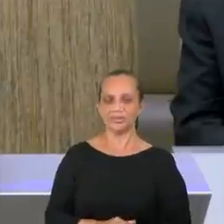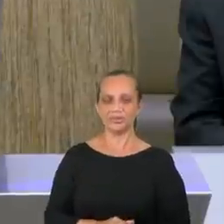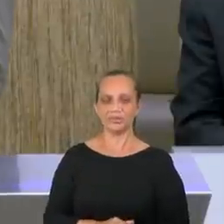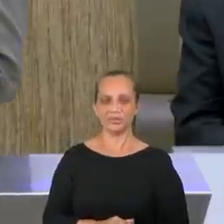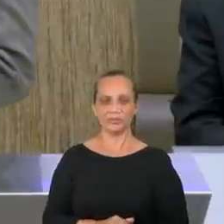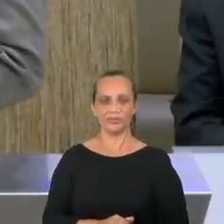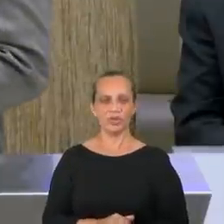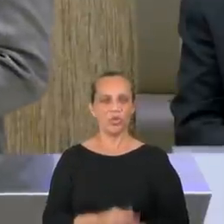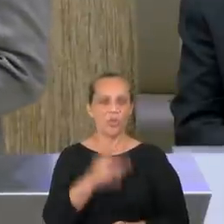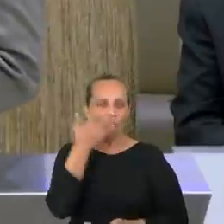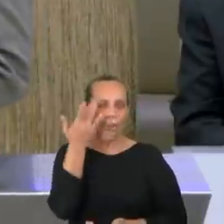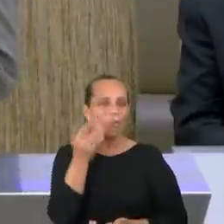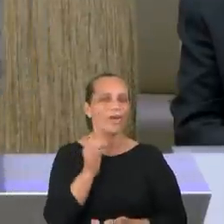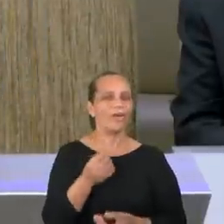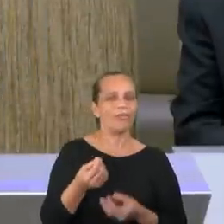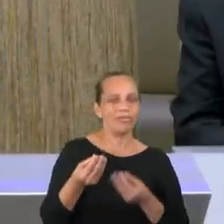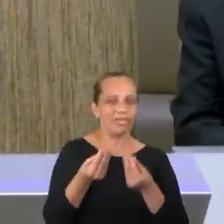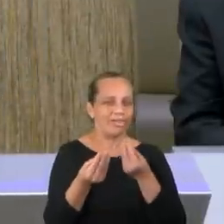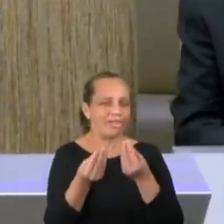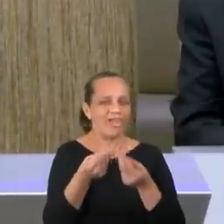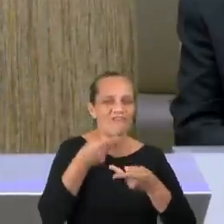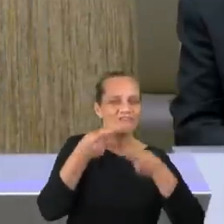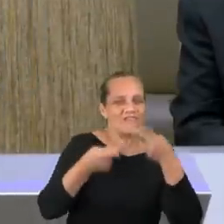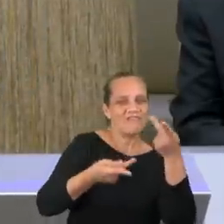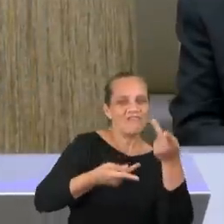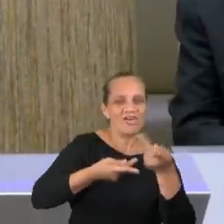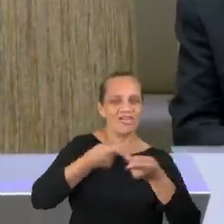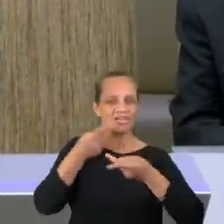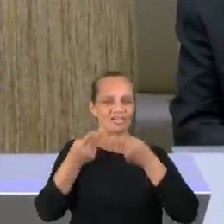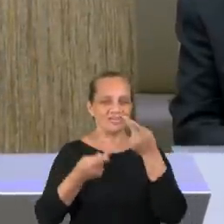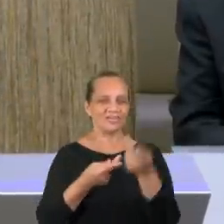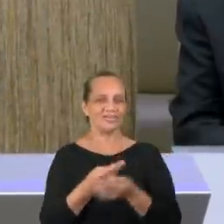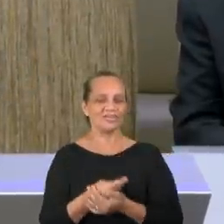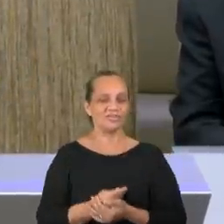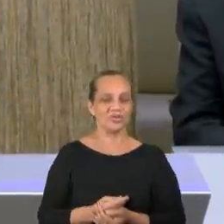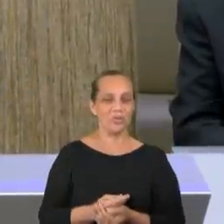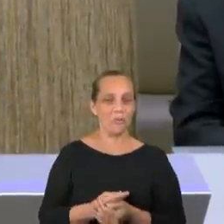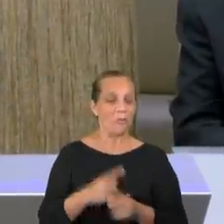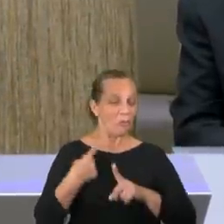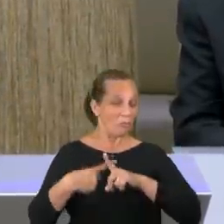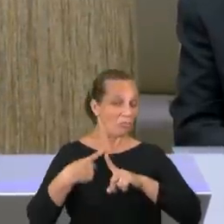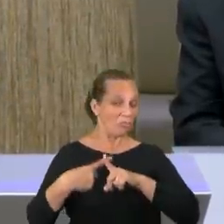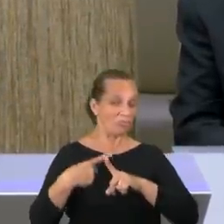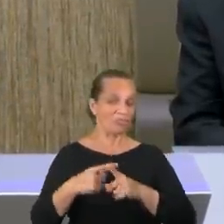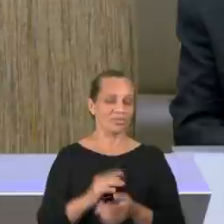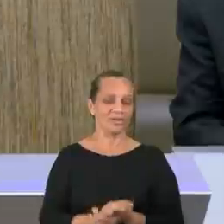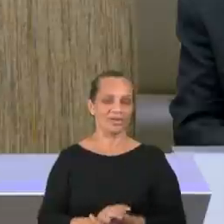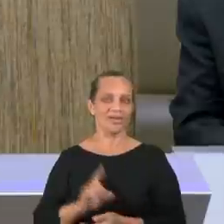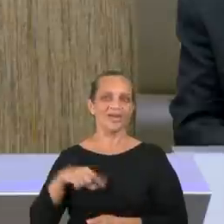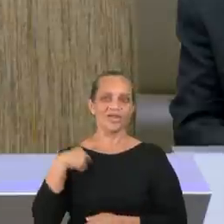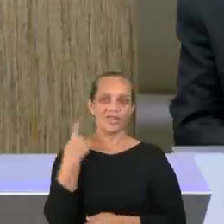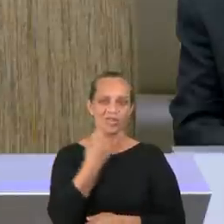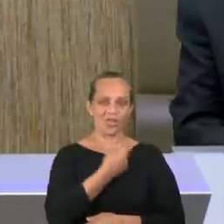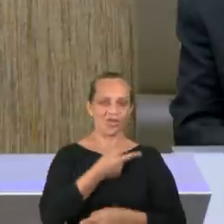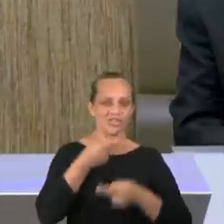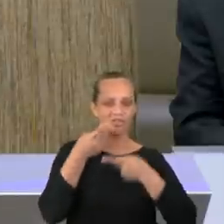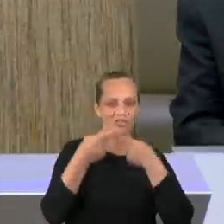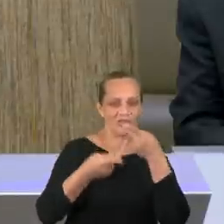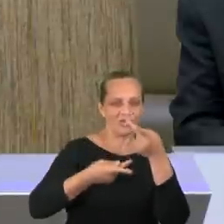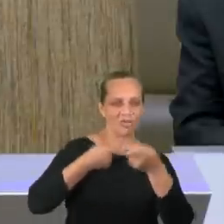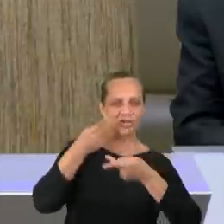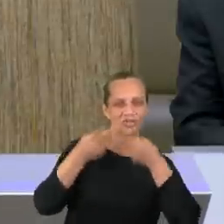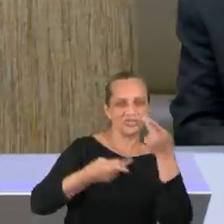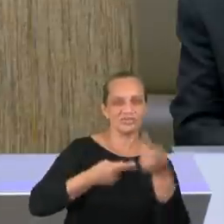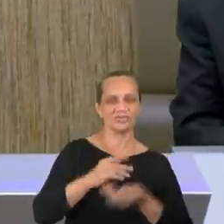com elogios. Até porque a gente elogia, venera, adora,